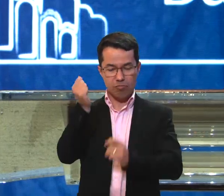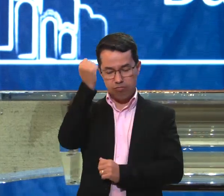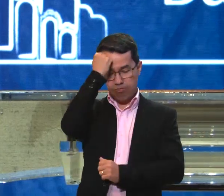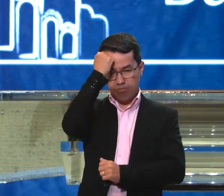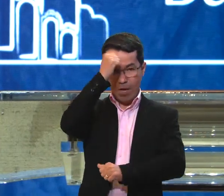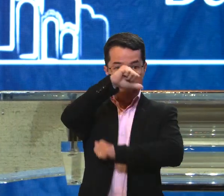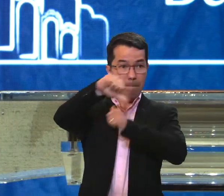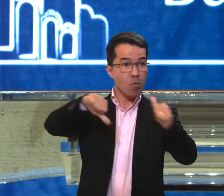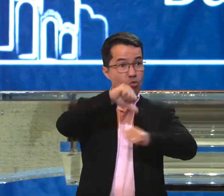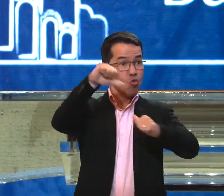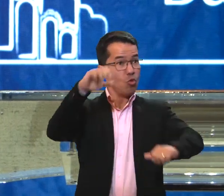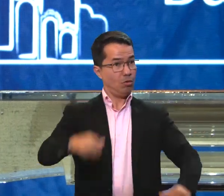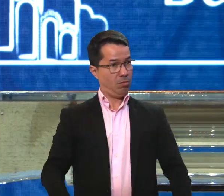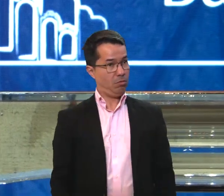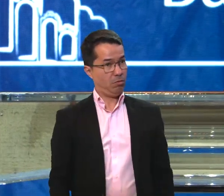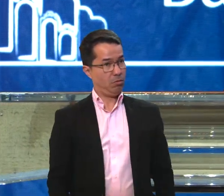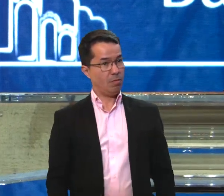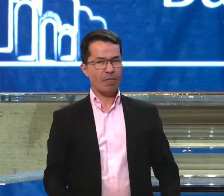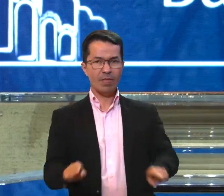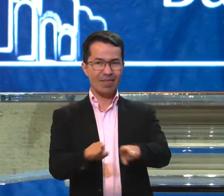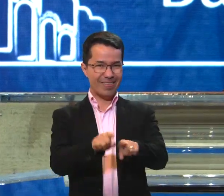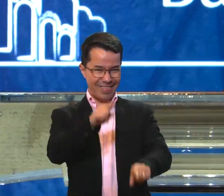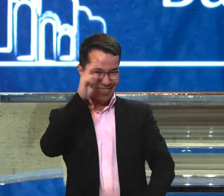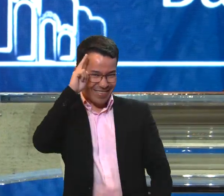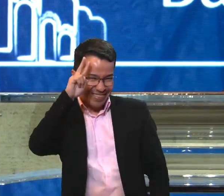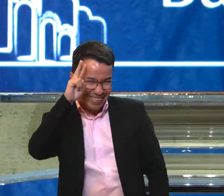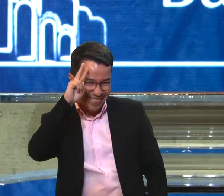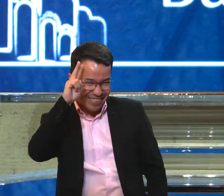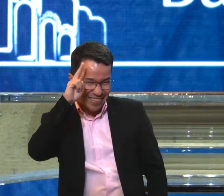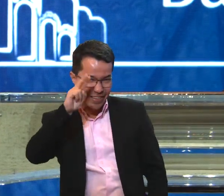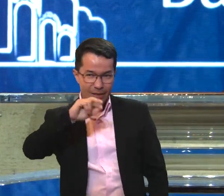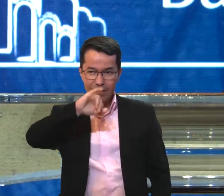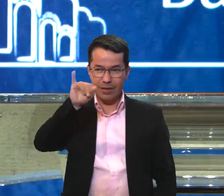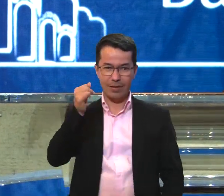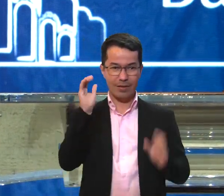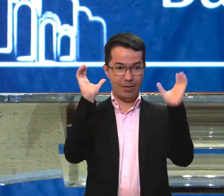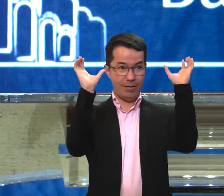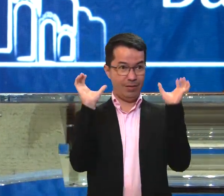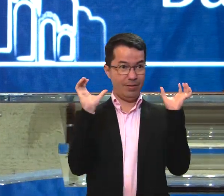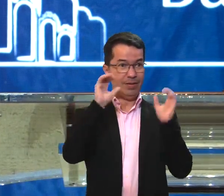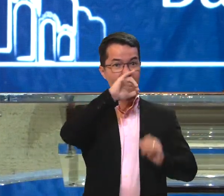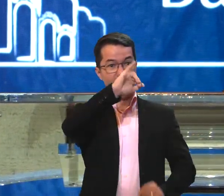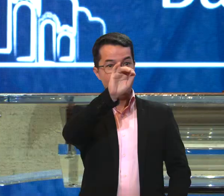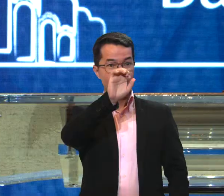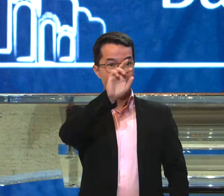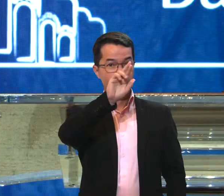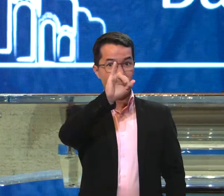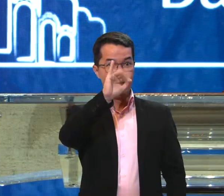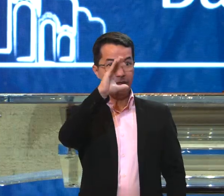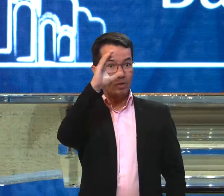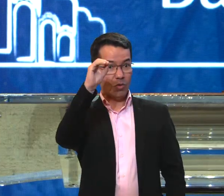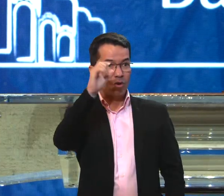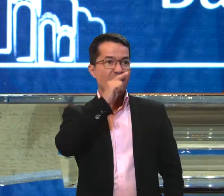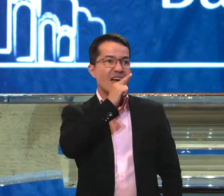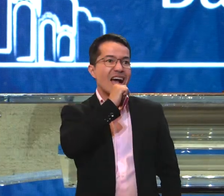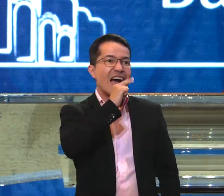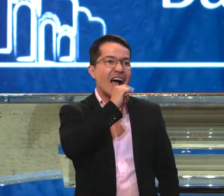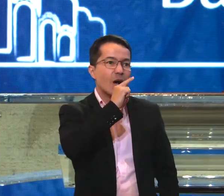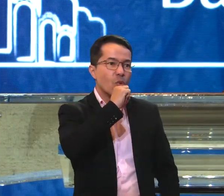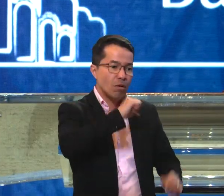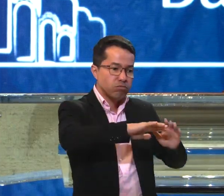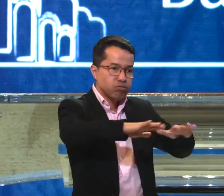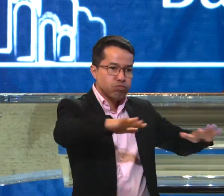as águas de Jericó. Ele vai dizer: eu sararei as águas, elas não produzirão mais morte